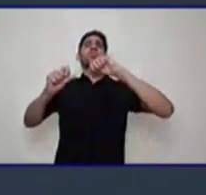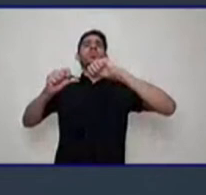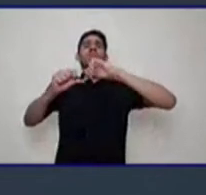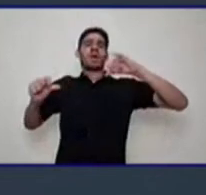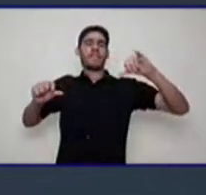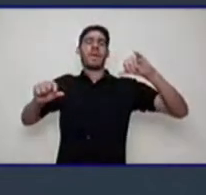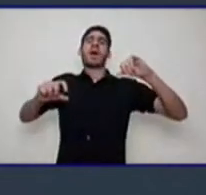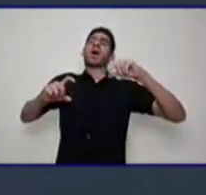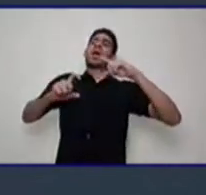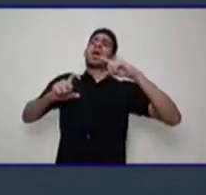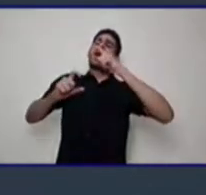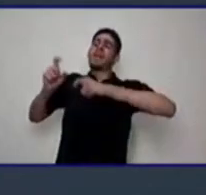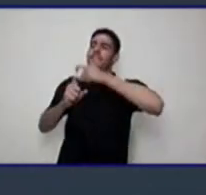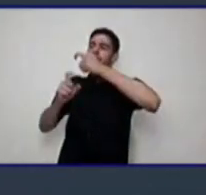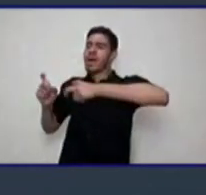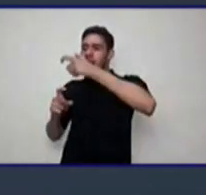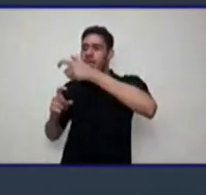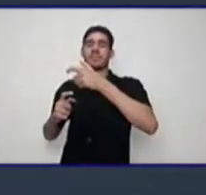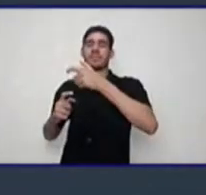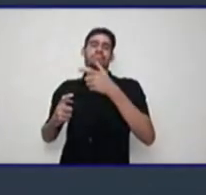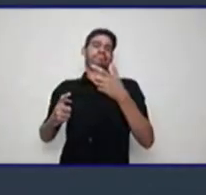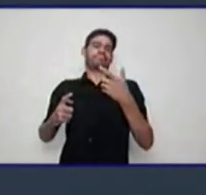crítica, cáustica,